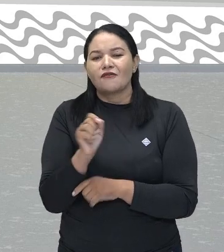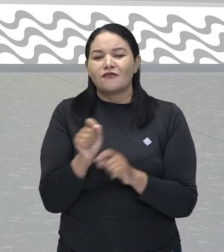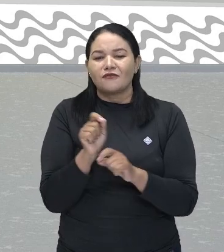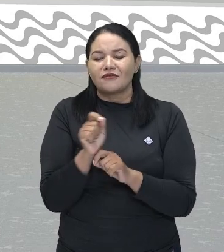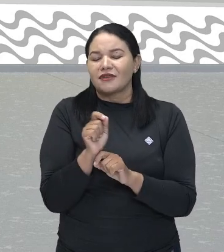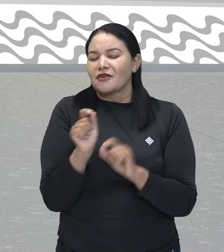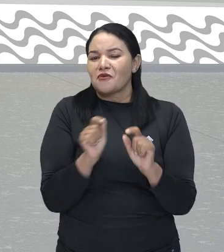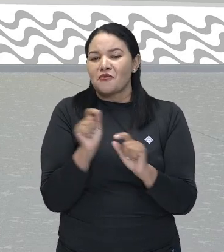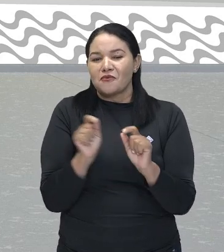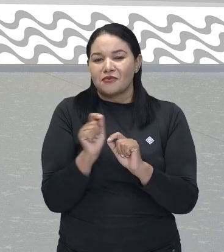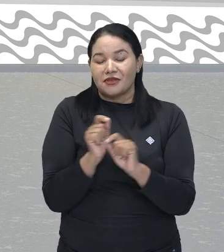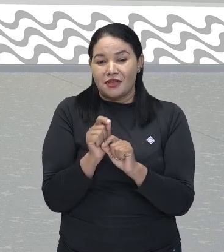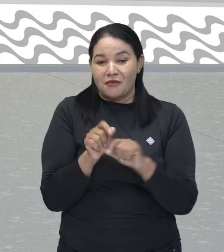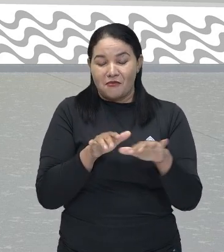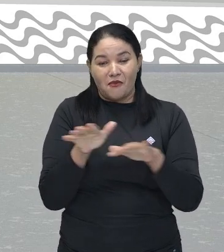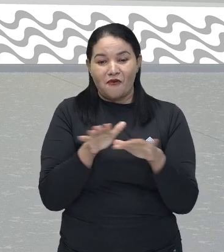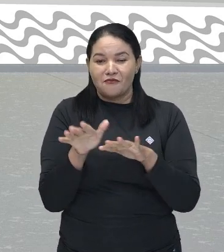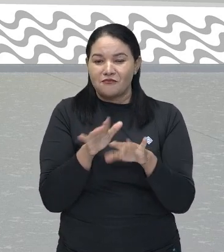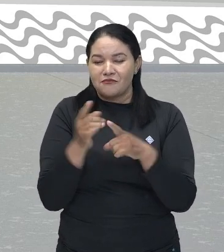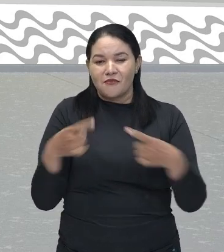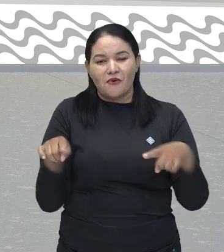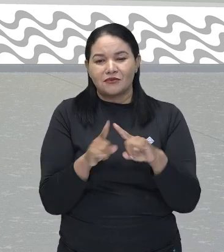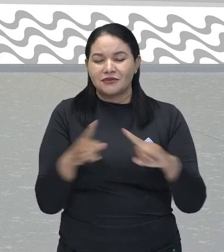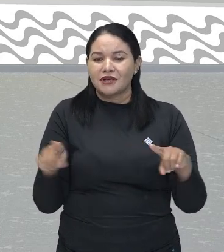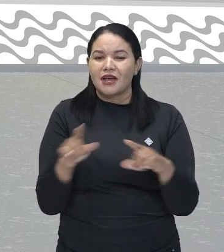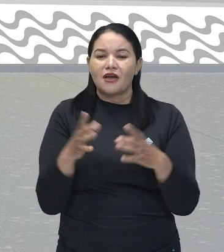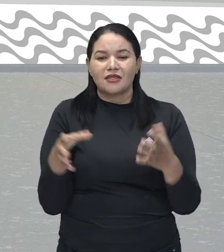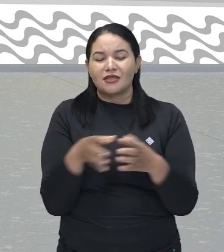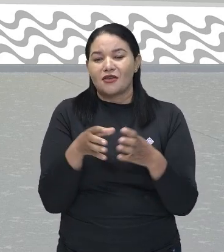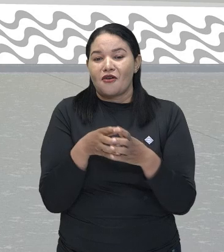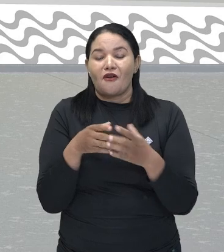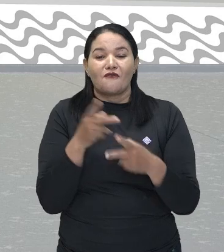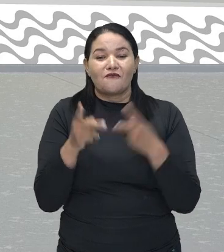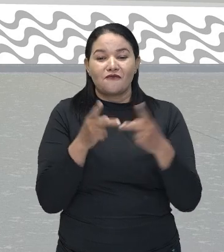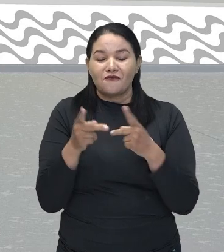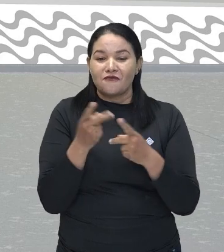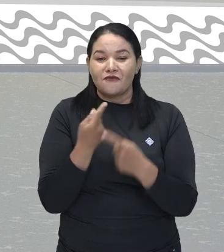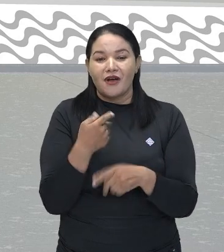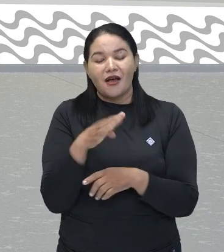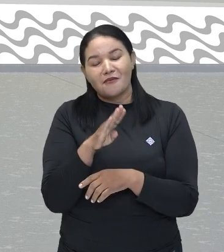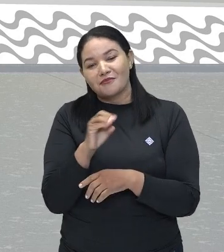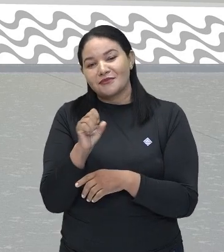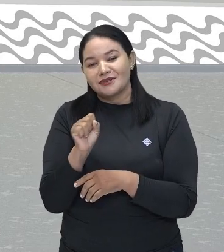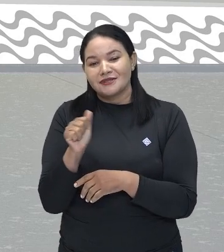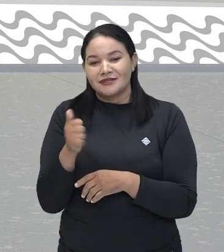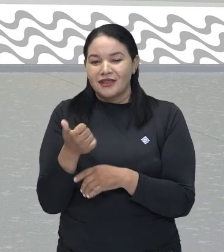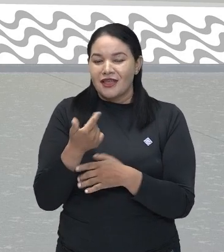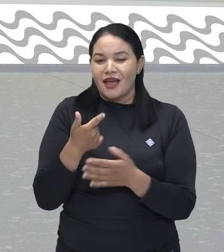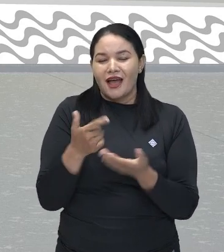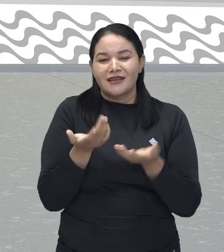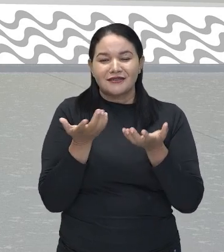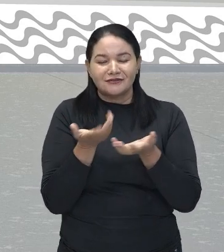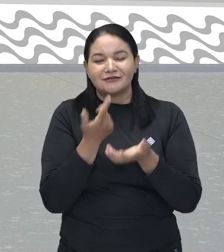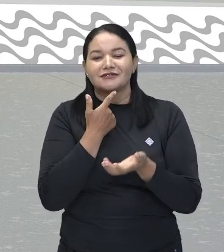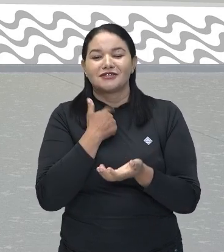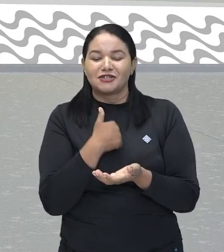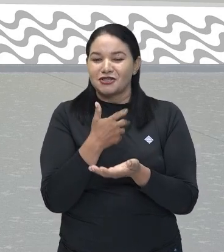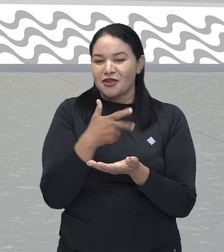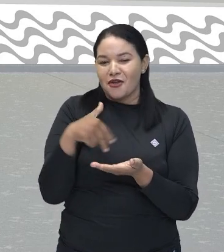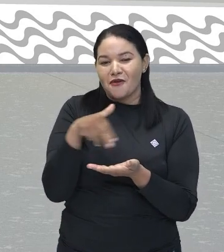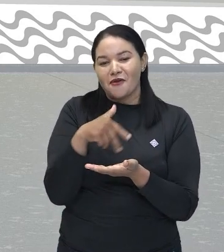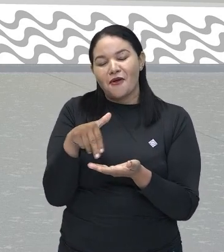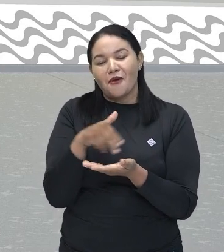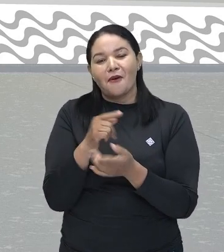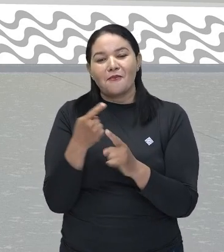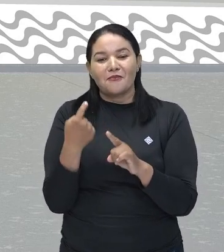Nesse movimento musical, quando a gente fala de Bossa Nova, já dá uma vontade de dançar assim, devagarzinho, porque a Bossa Nova ela tem